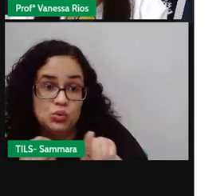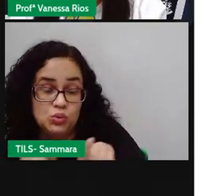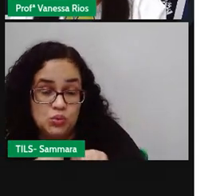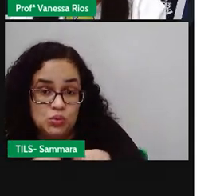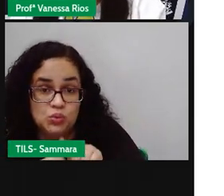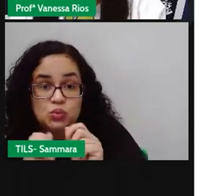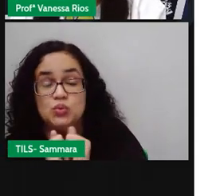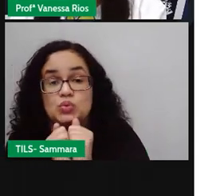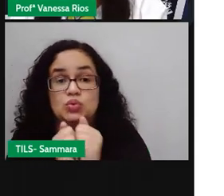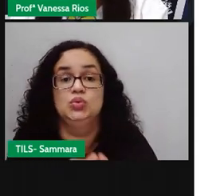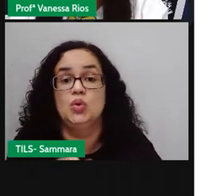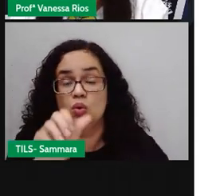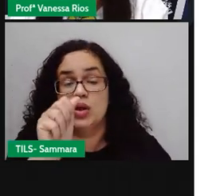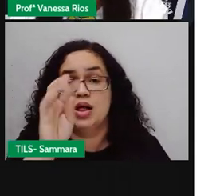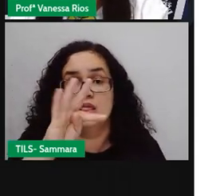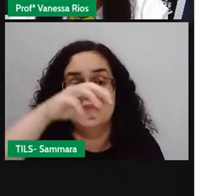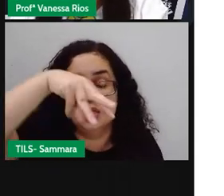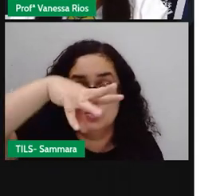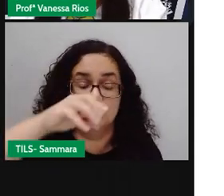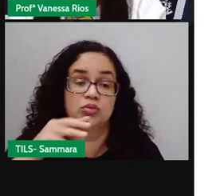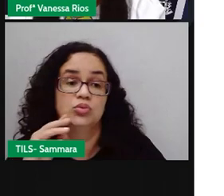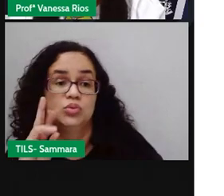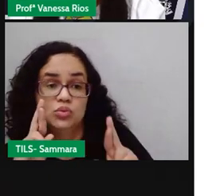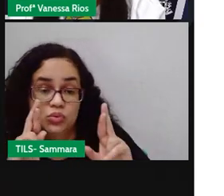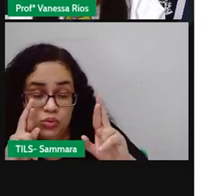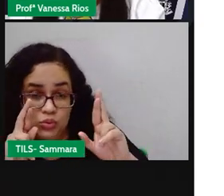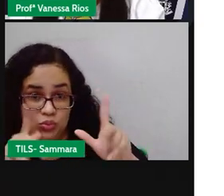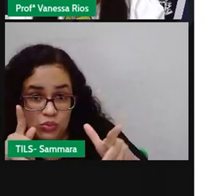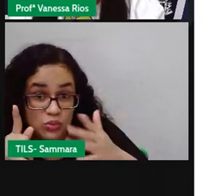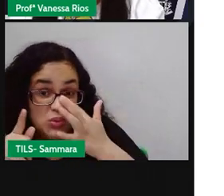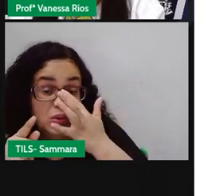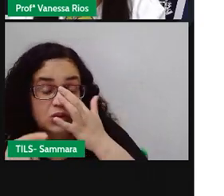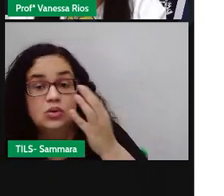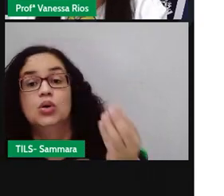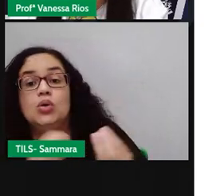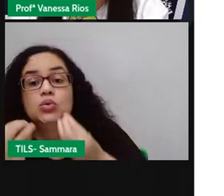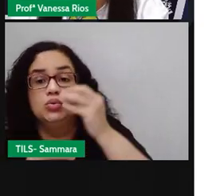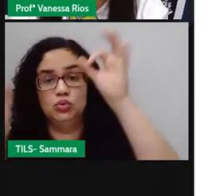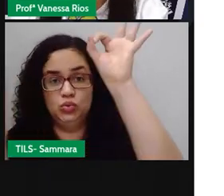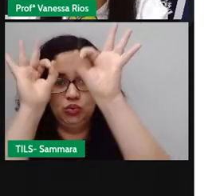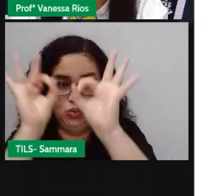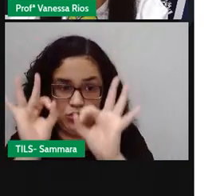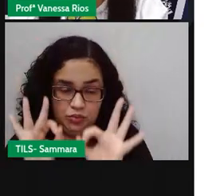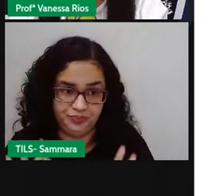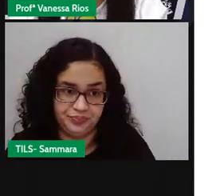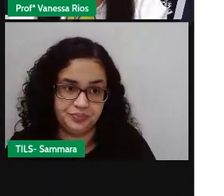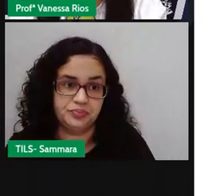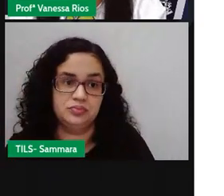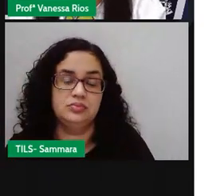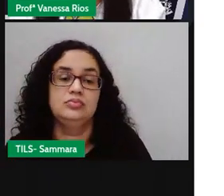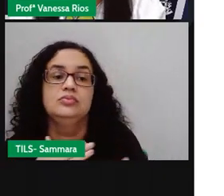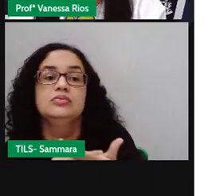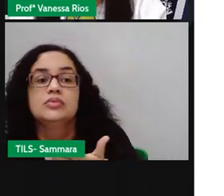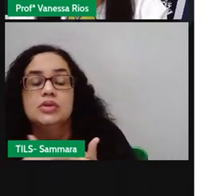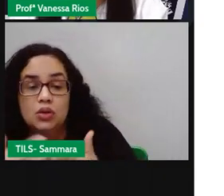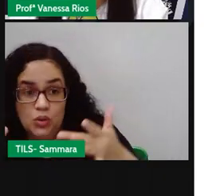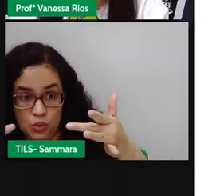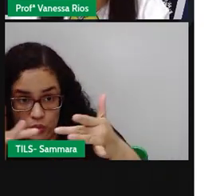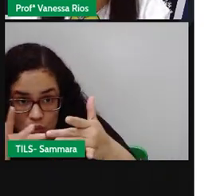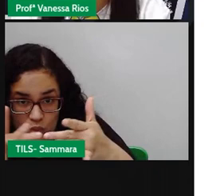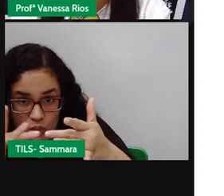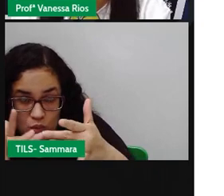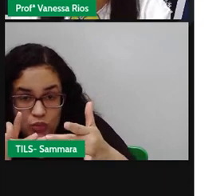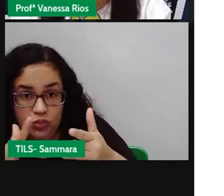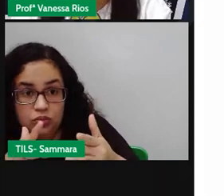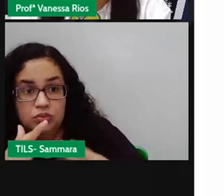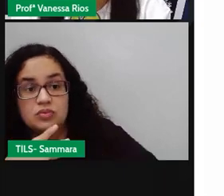a junção de átomos diferentes e a forma também como eles estão organizados, como eles estão ligados